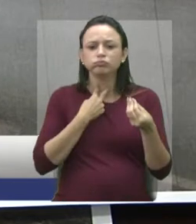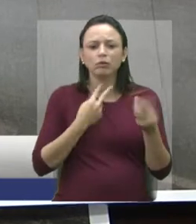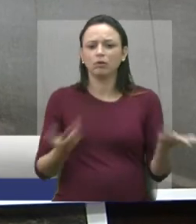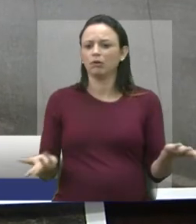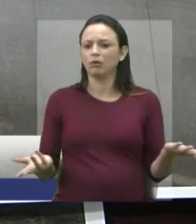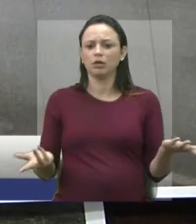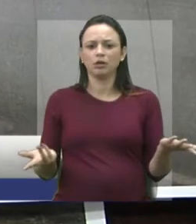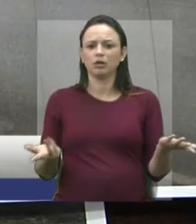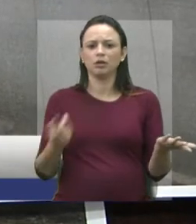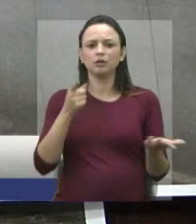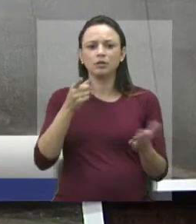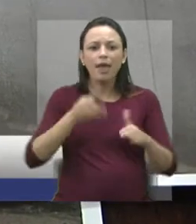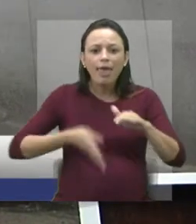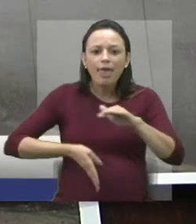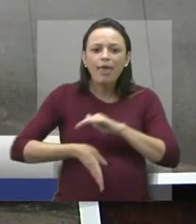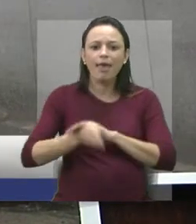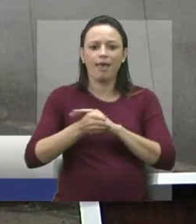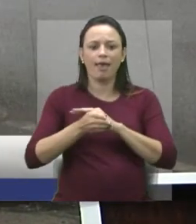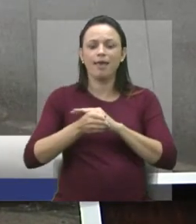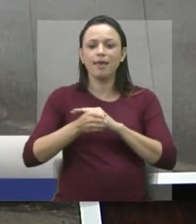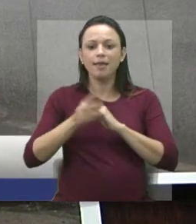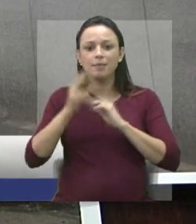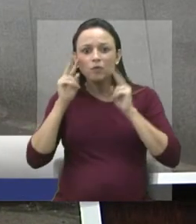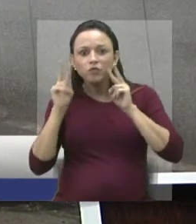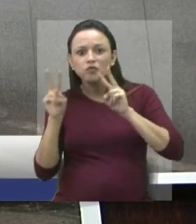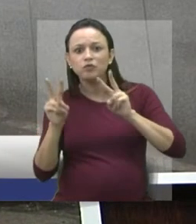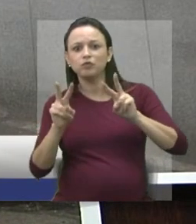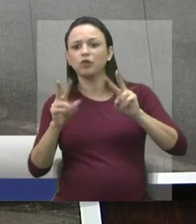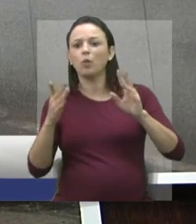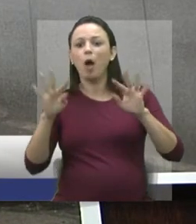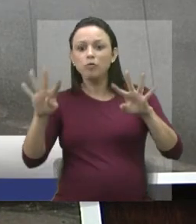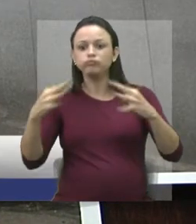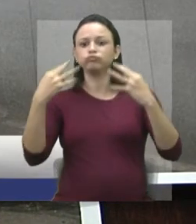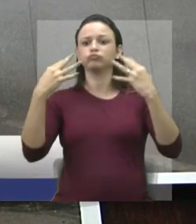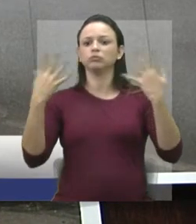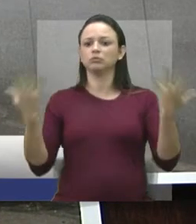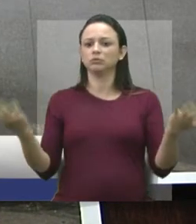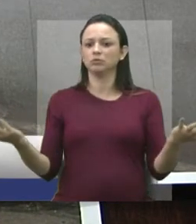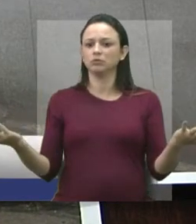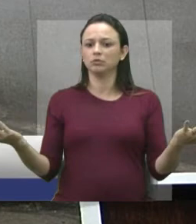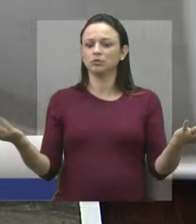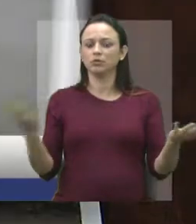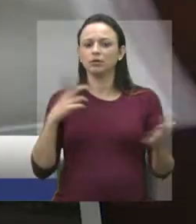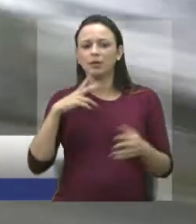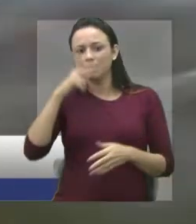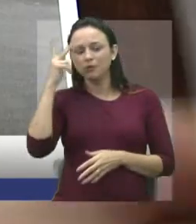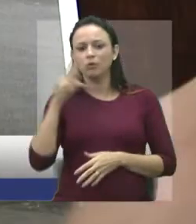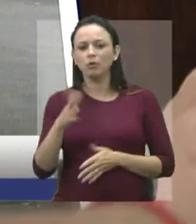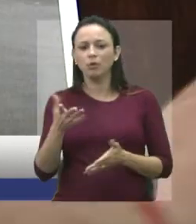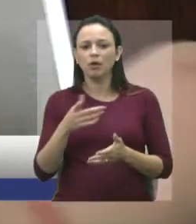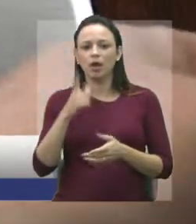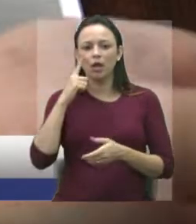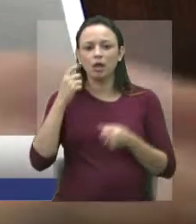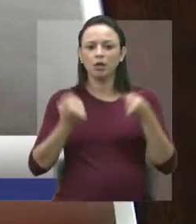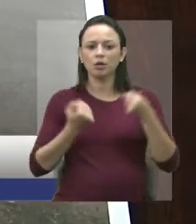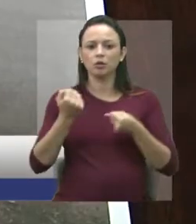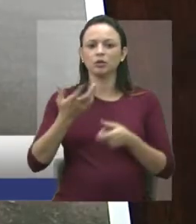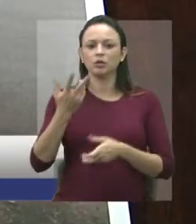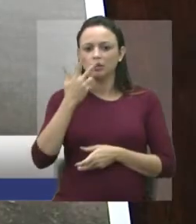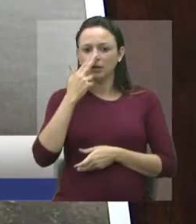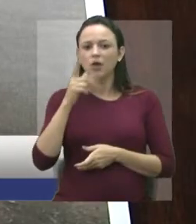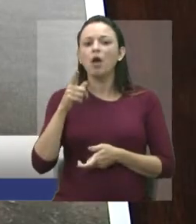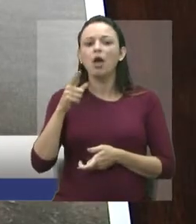isso é a entrada da cidade, meu. Oh, cada cidade mostra aqueles que estão dirigindo, quem está tocando a